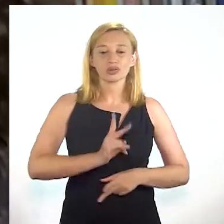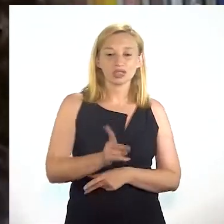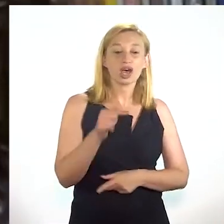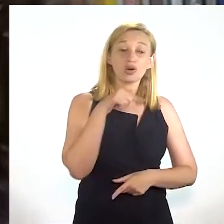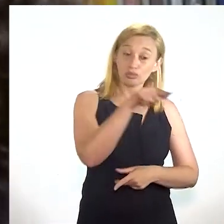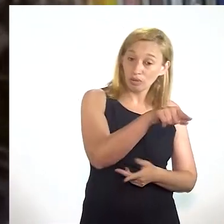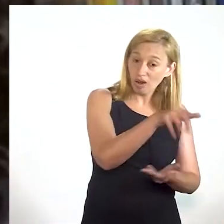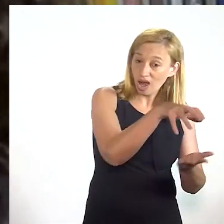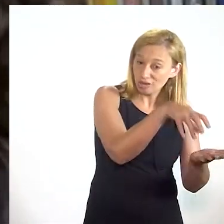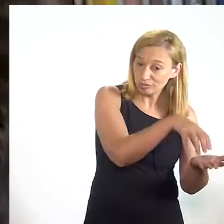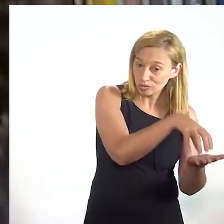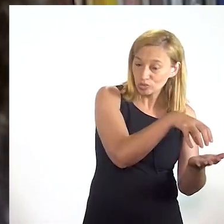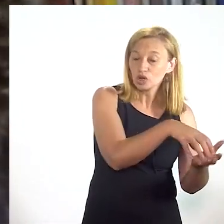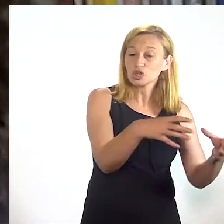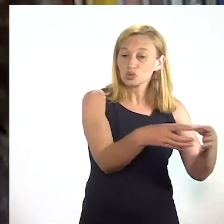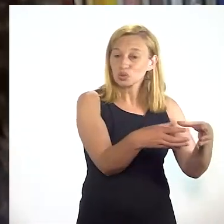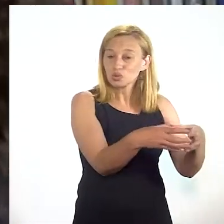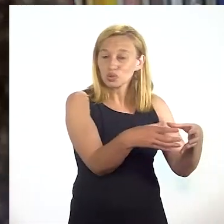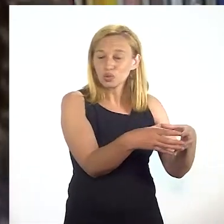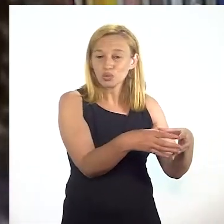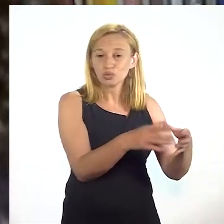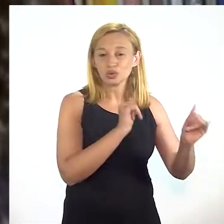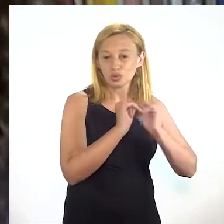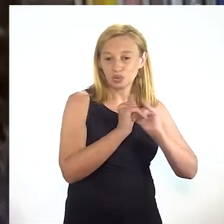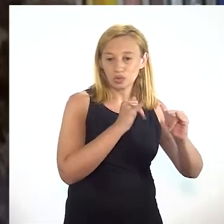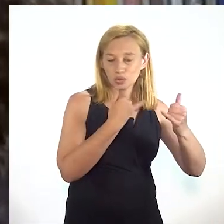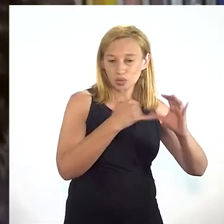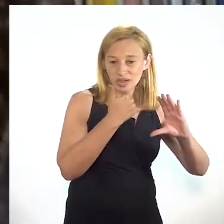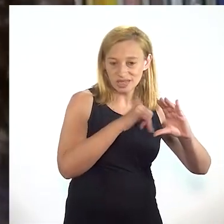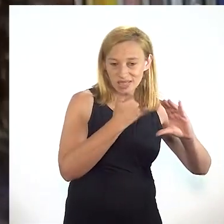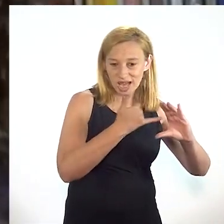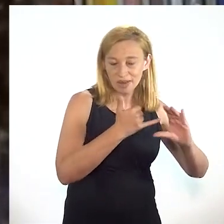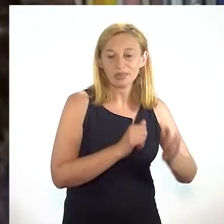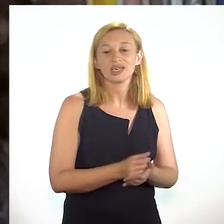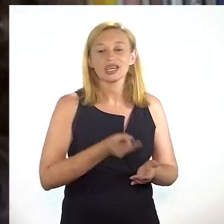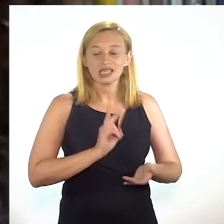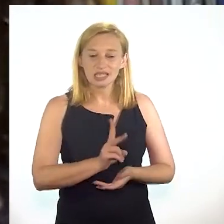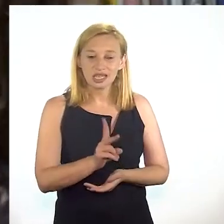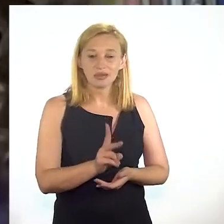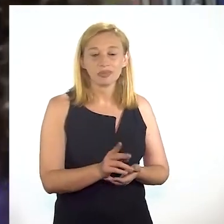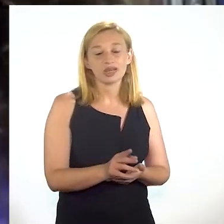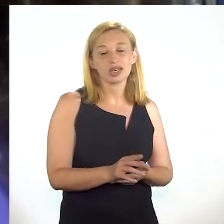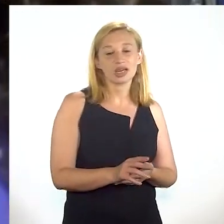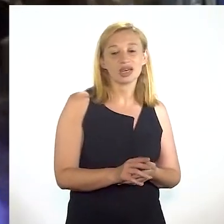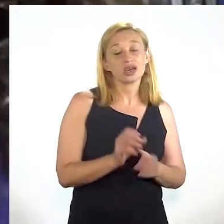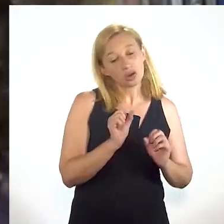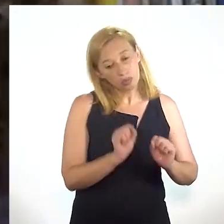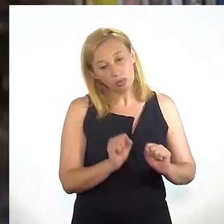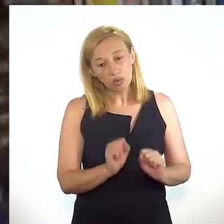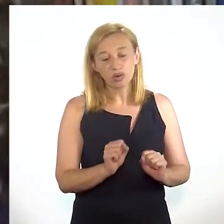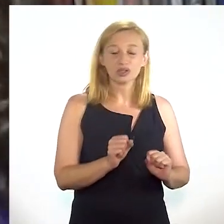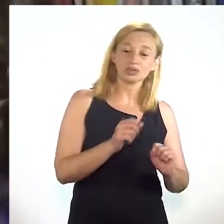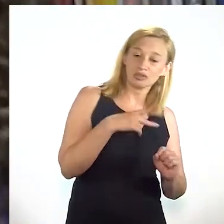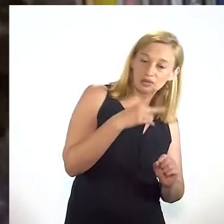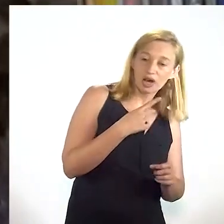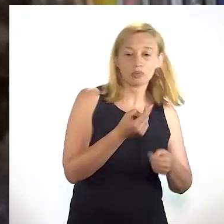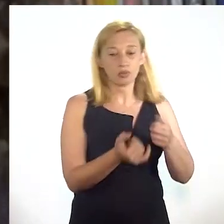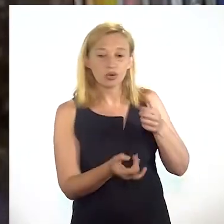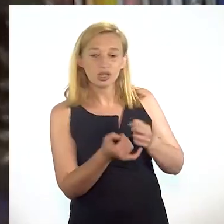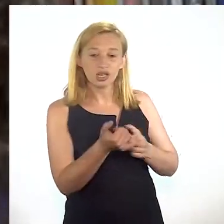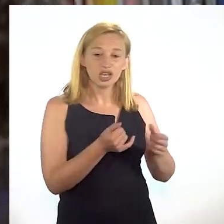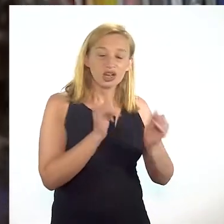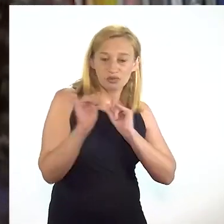esse contato. Eu estou na rede lá no grupo de WhatsApp, eu falo que é o melhor grupo que eu participo, porque